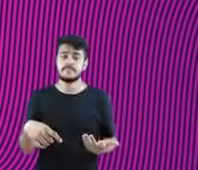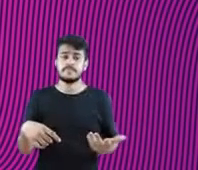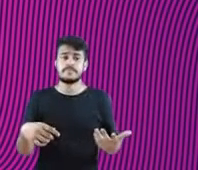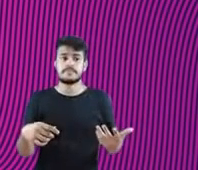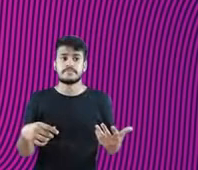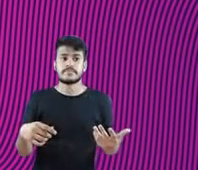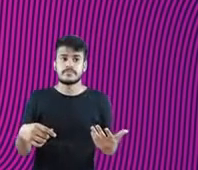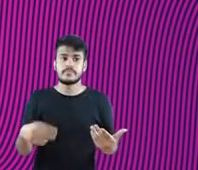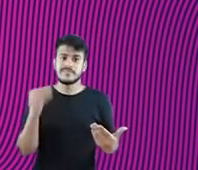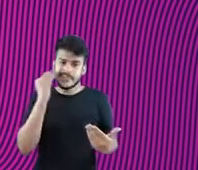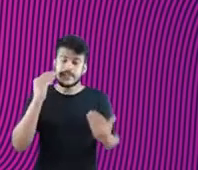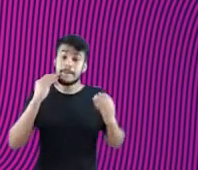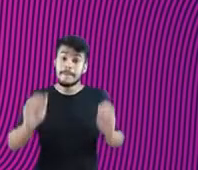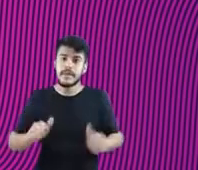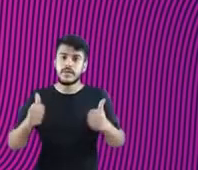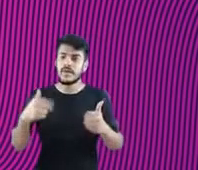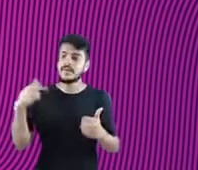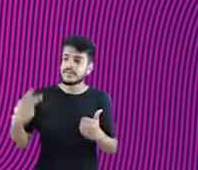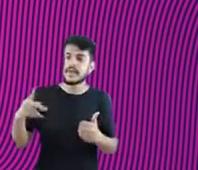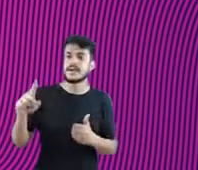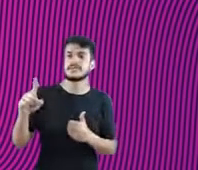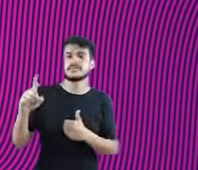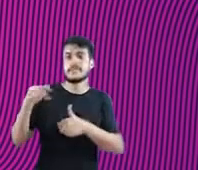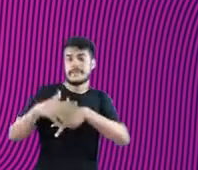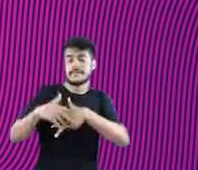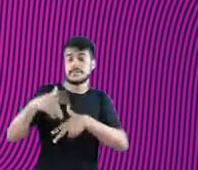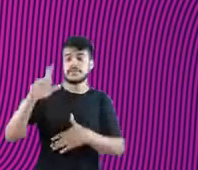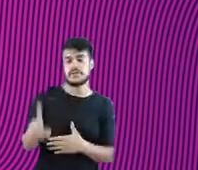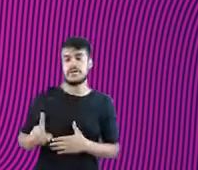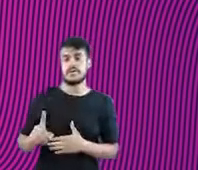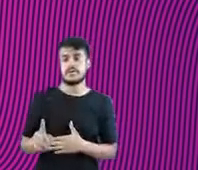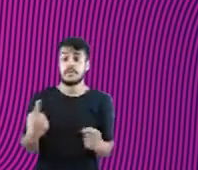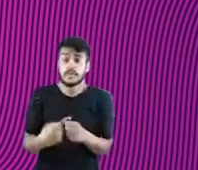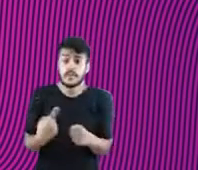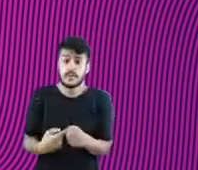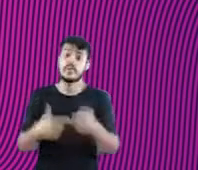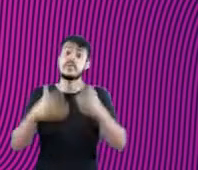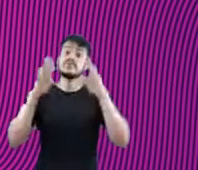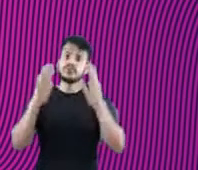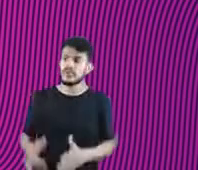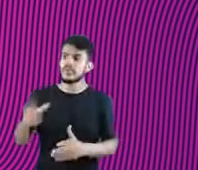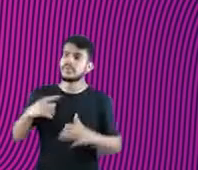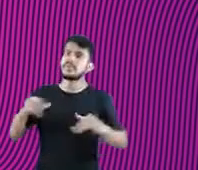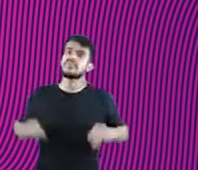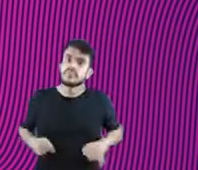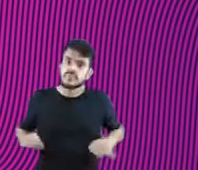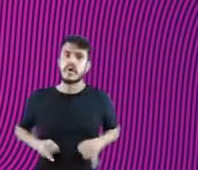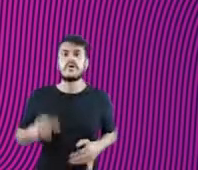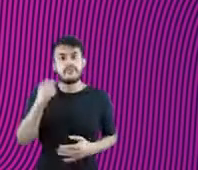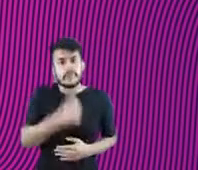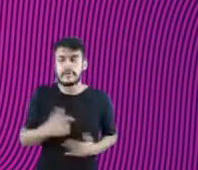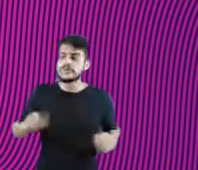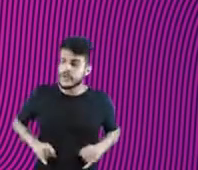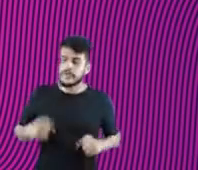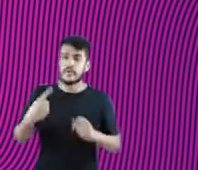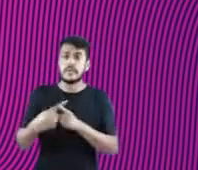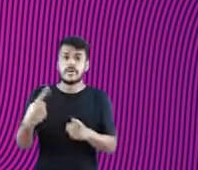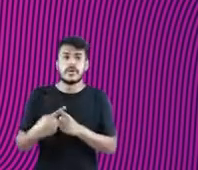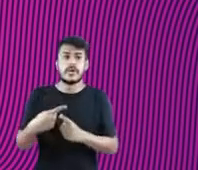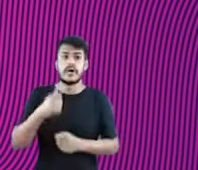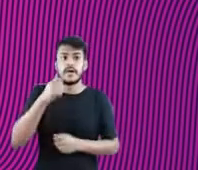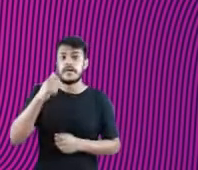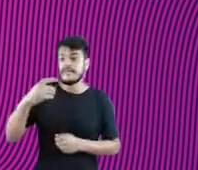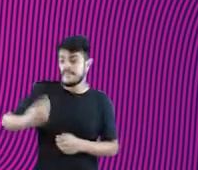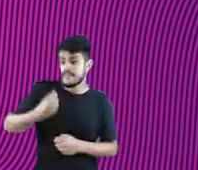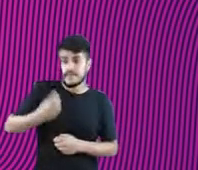melhorar o direito dessas pacientes, porque já não basta, né, o sofrimento dessas mulheres com a interrupção da vida delas,